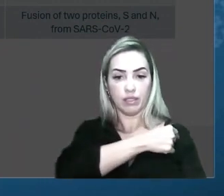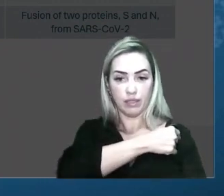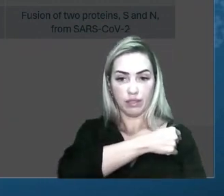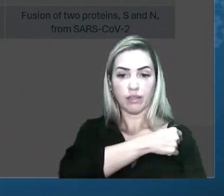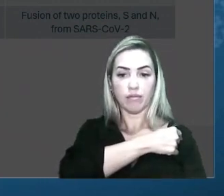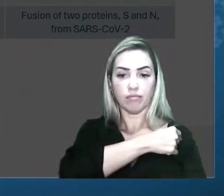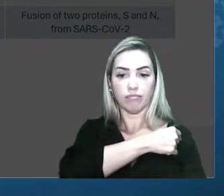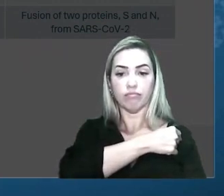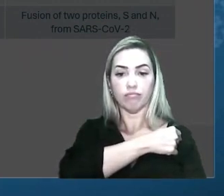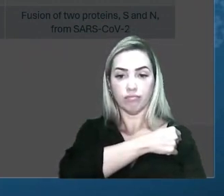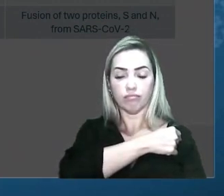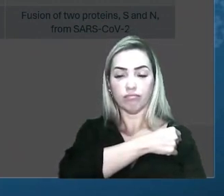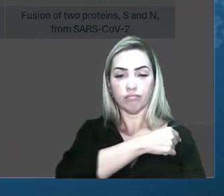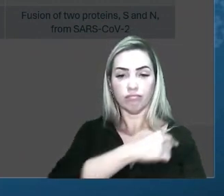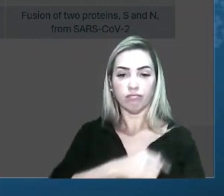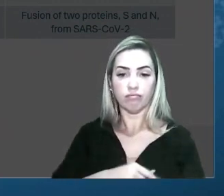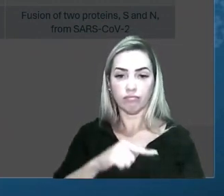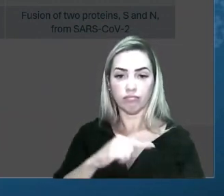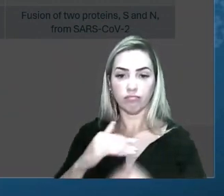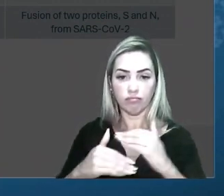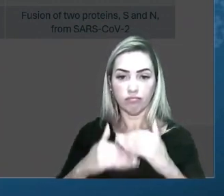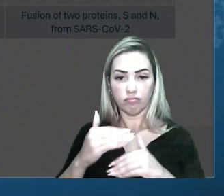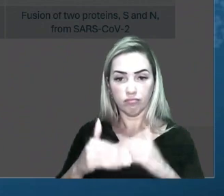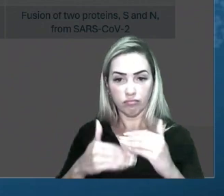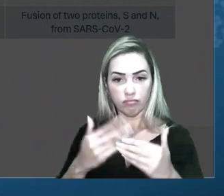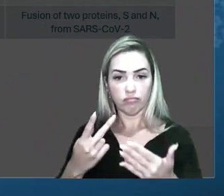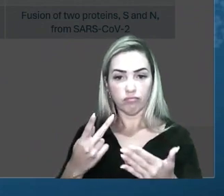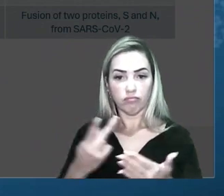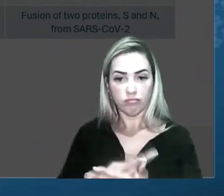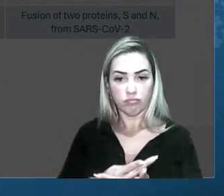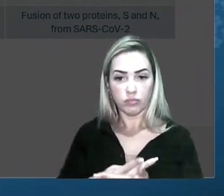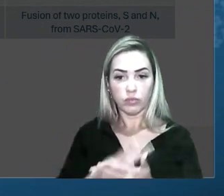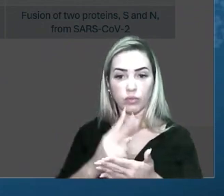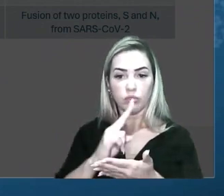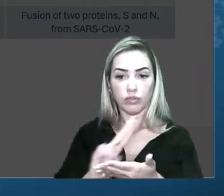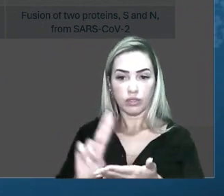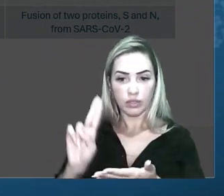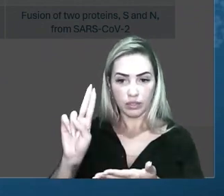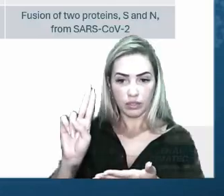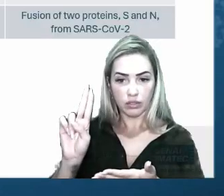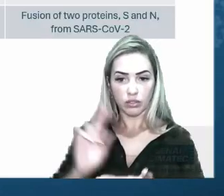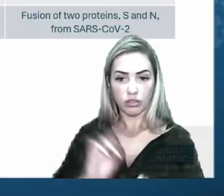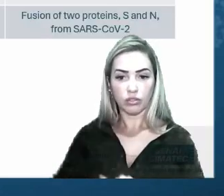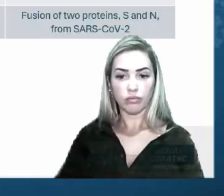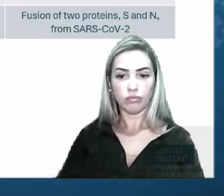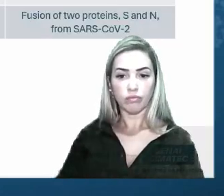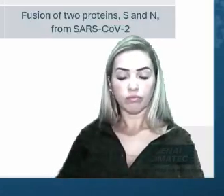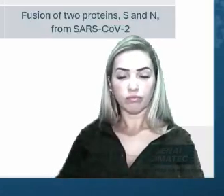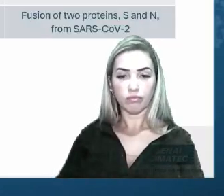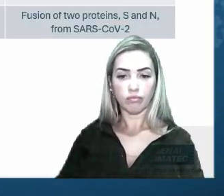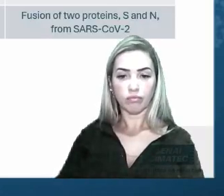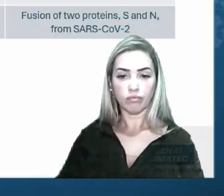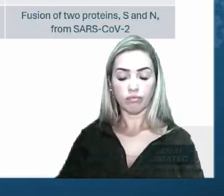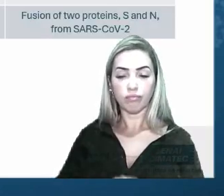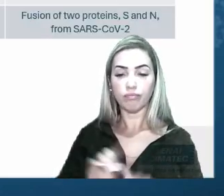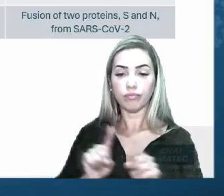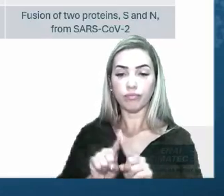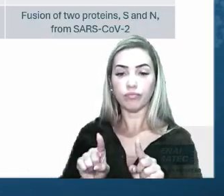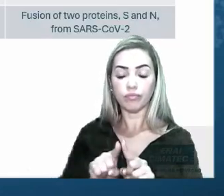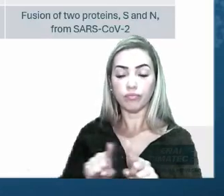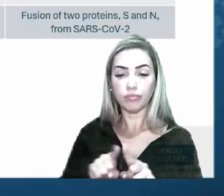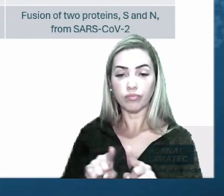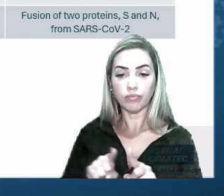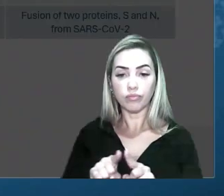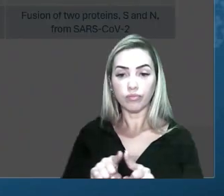foram desenvolvidas em universidades, e também